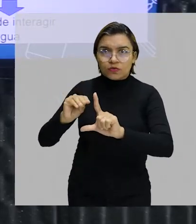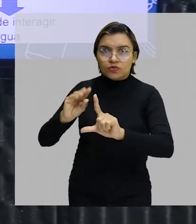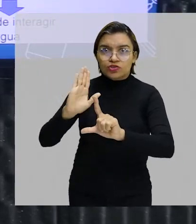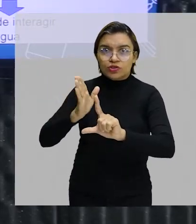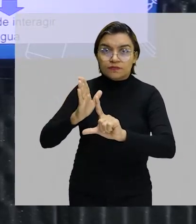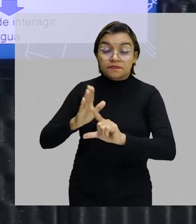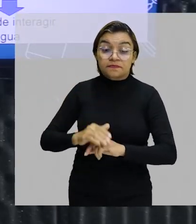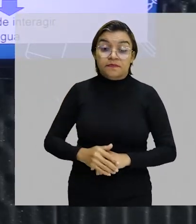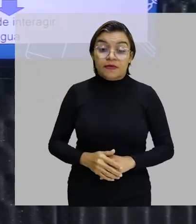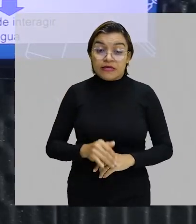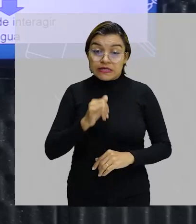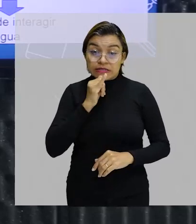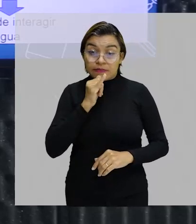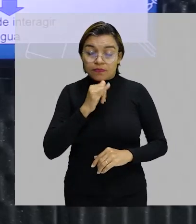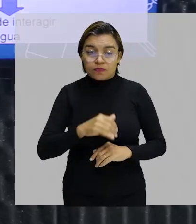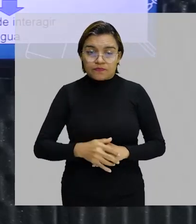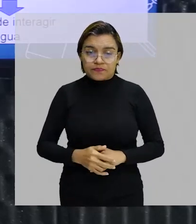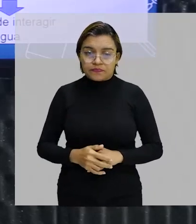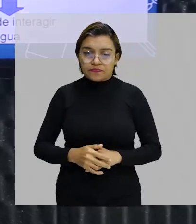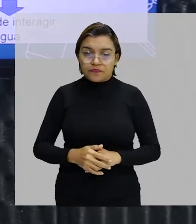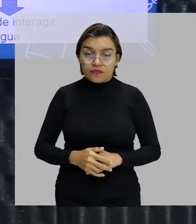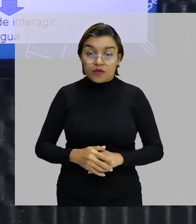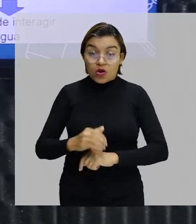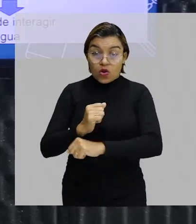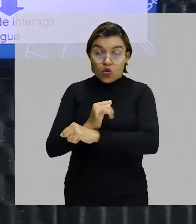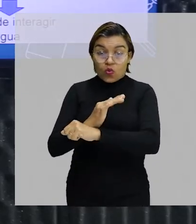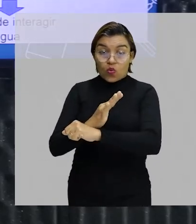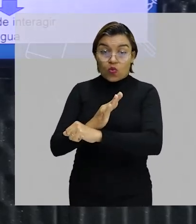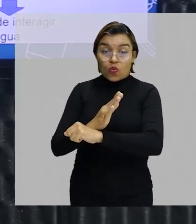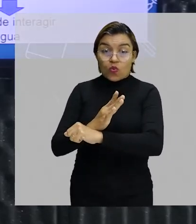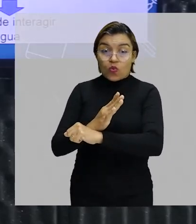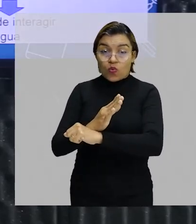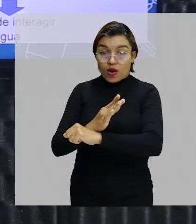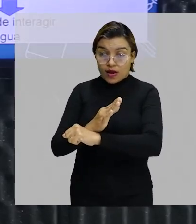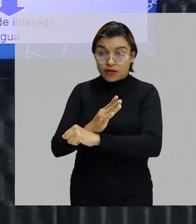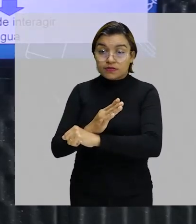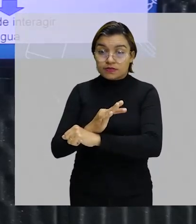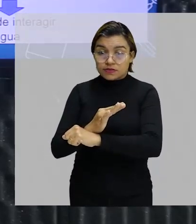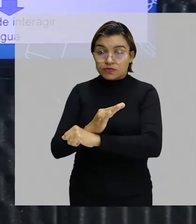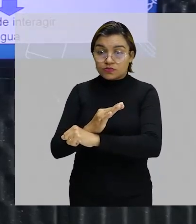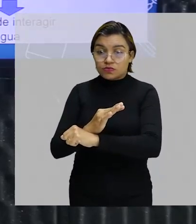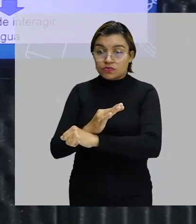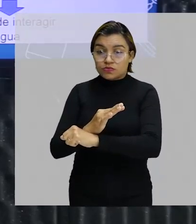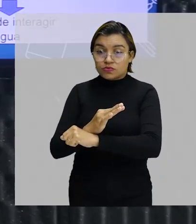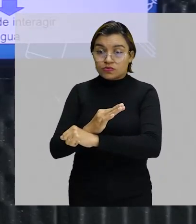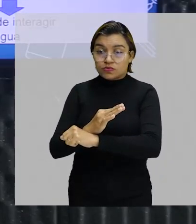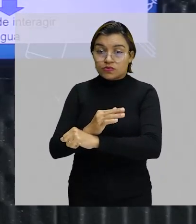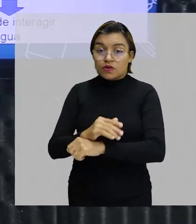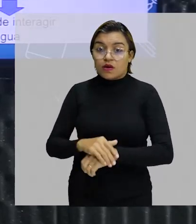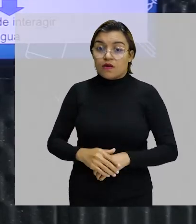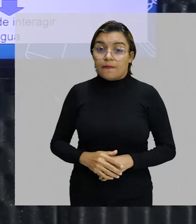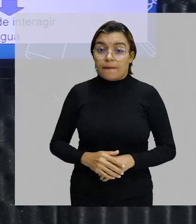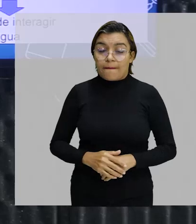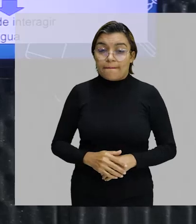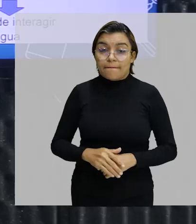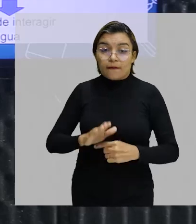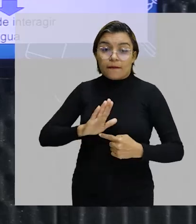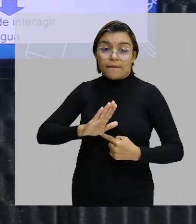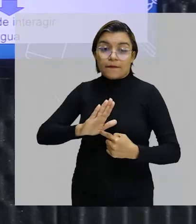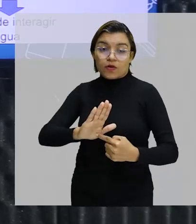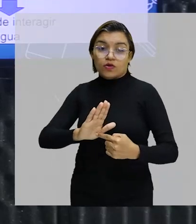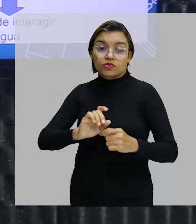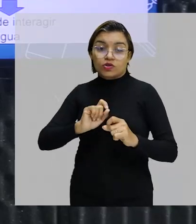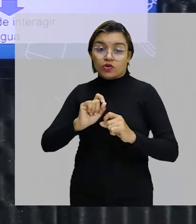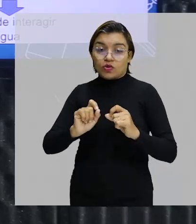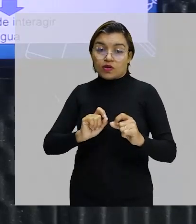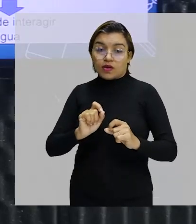só. O ácido graxo, ou sal de ácido carboxílico, ele vai apresentar